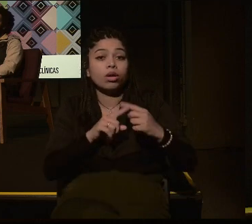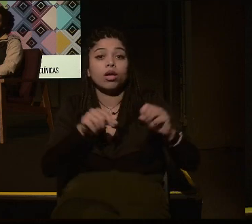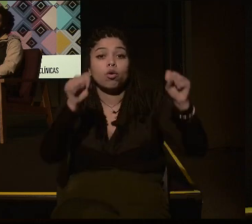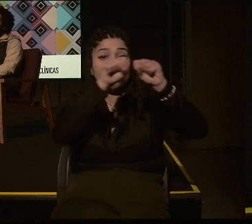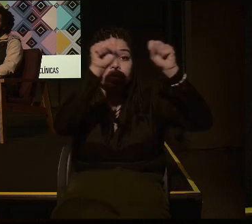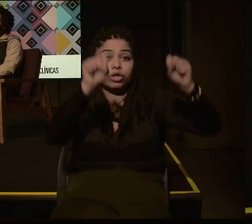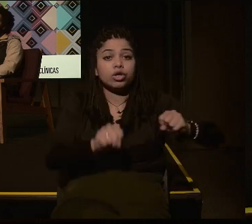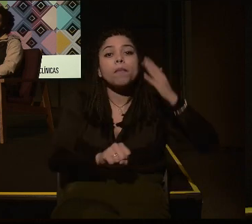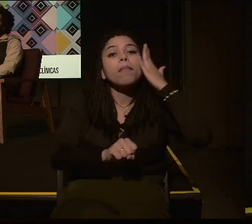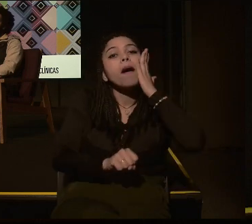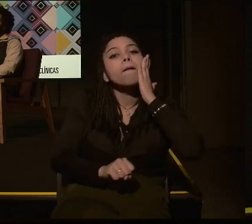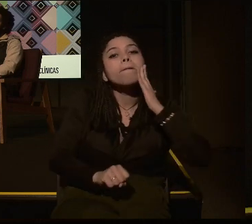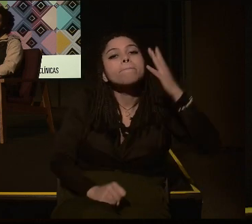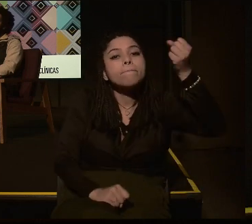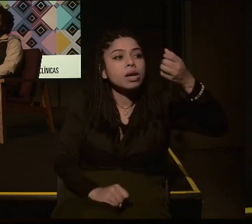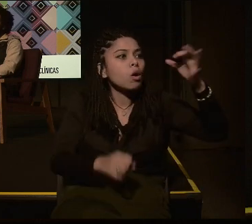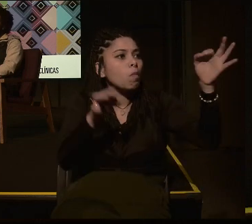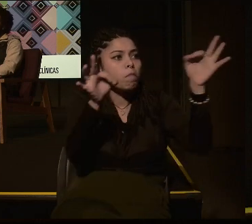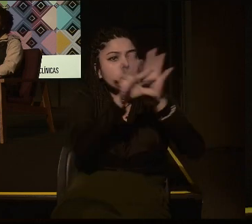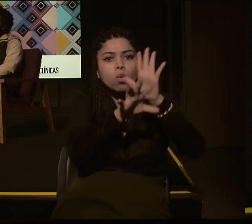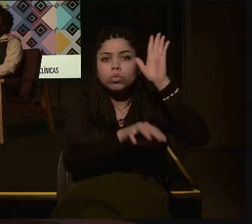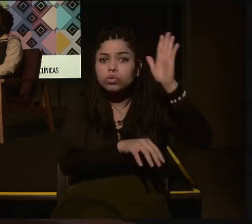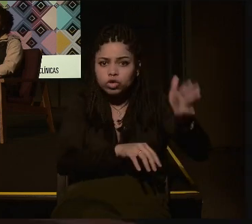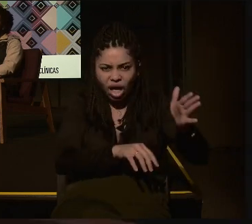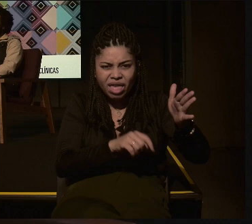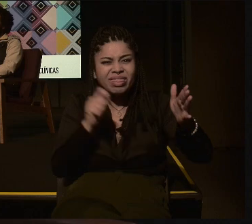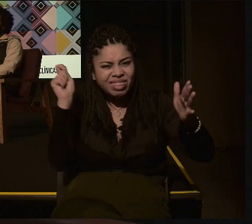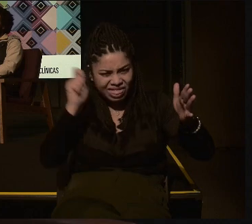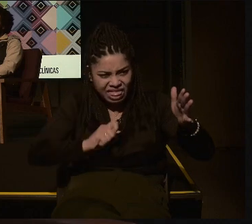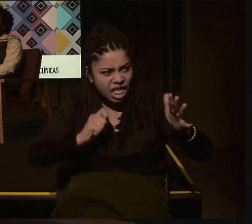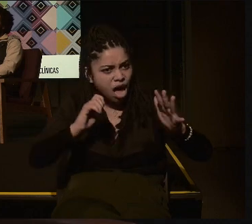pensando esse espaço, essa criação